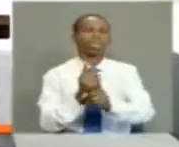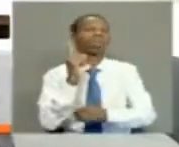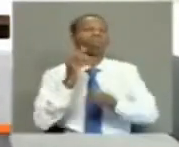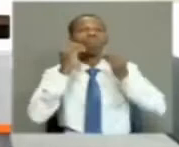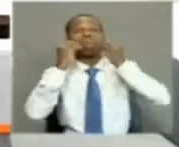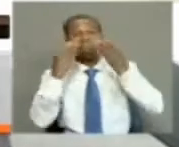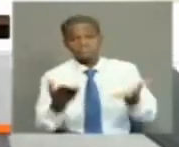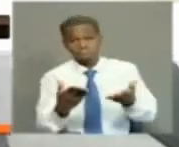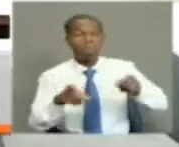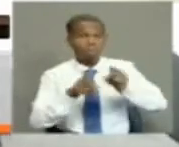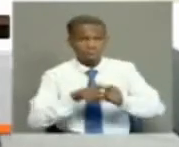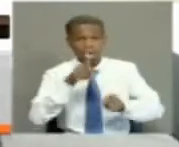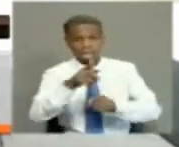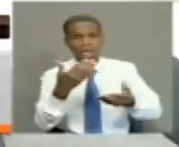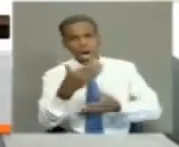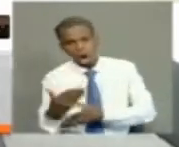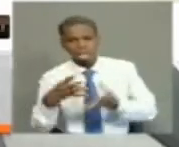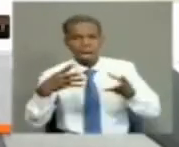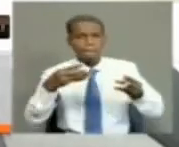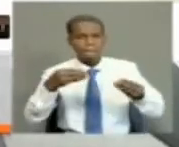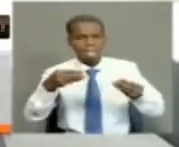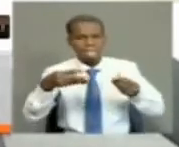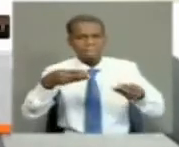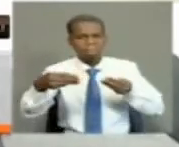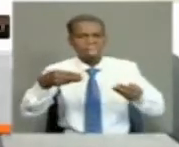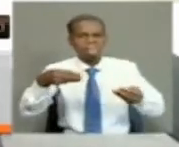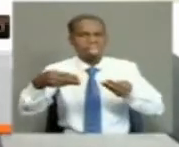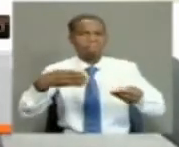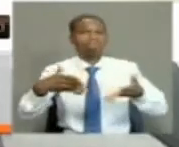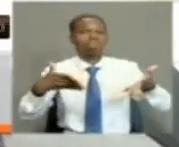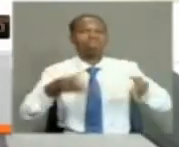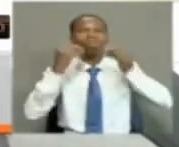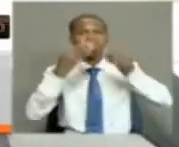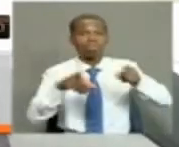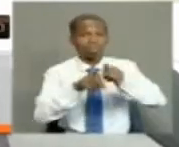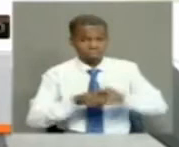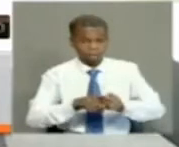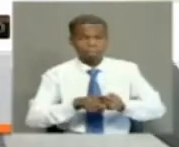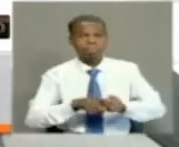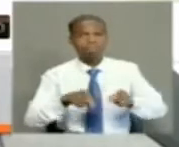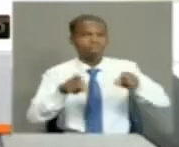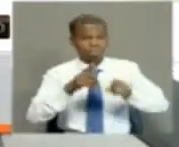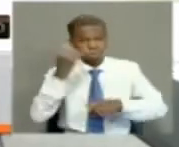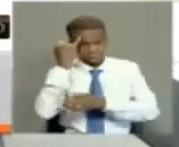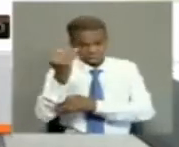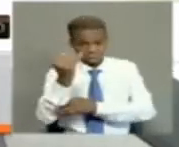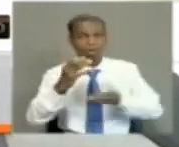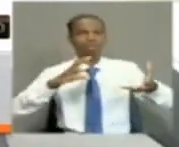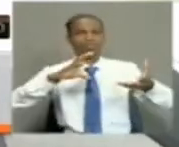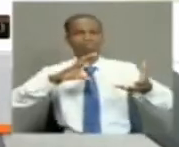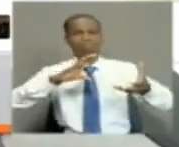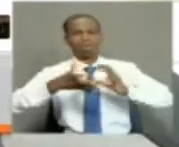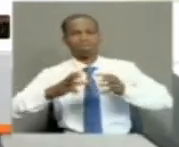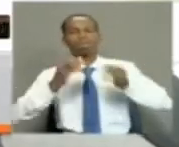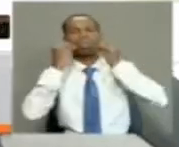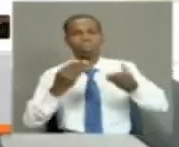adequado ao plástico? Realizar um processo de craqueamento térmico ou pirólise, que é um processo que envolve